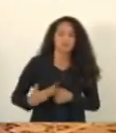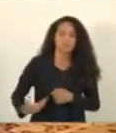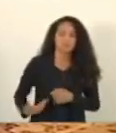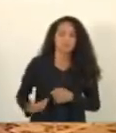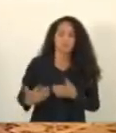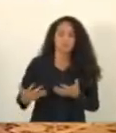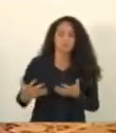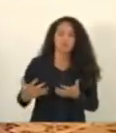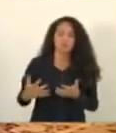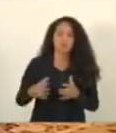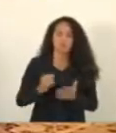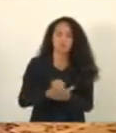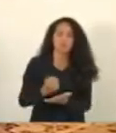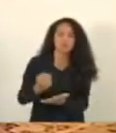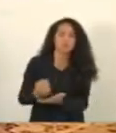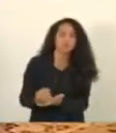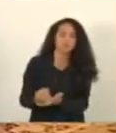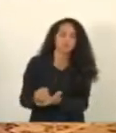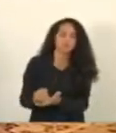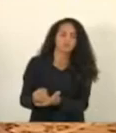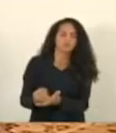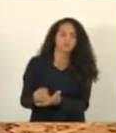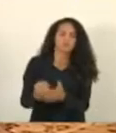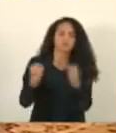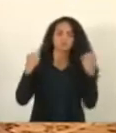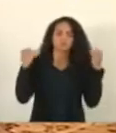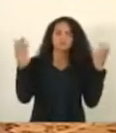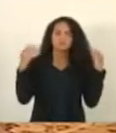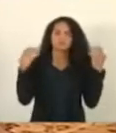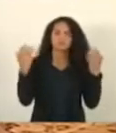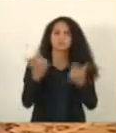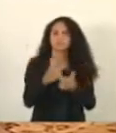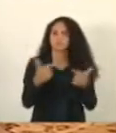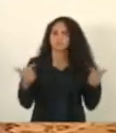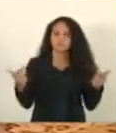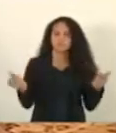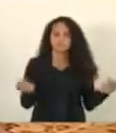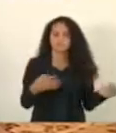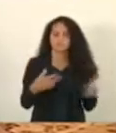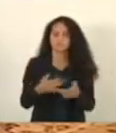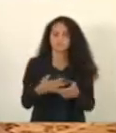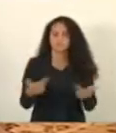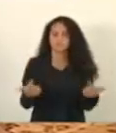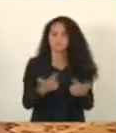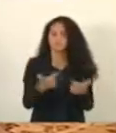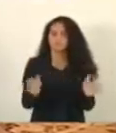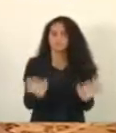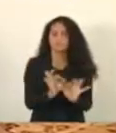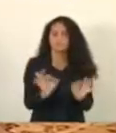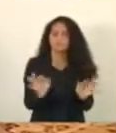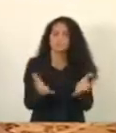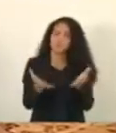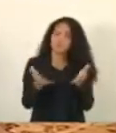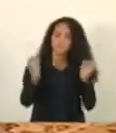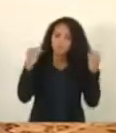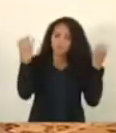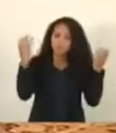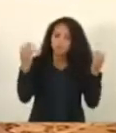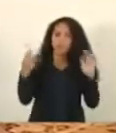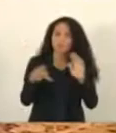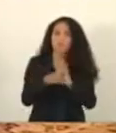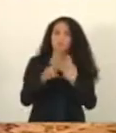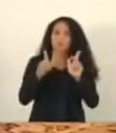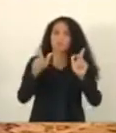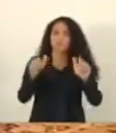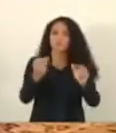contratando refugo de viatura, porque é refugo, não tem nada de sofisticado. Eu queria que realmente fosse viaturas do estilo